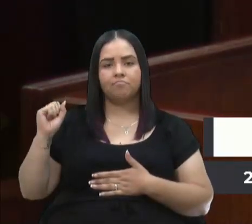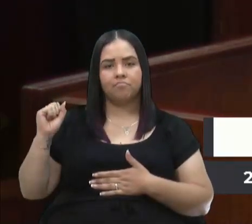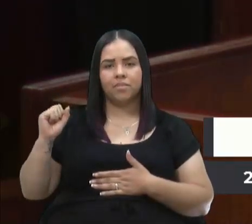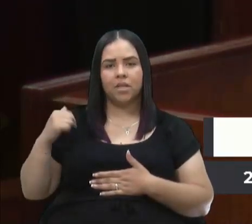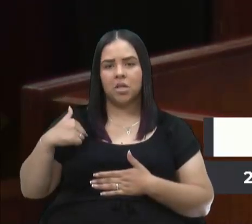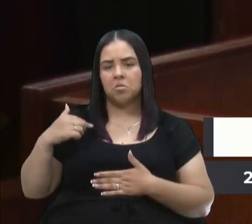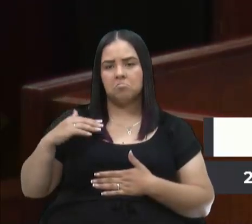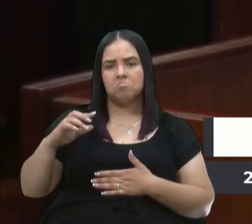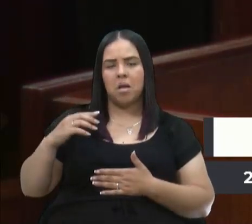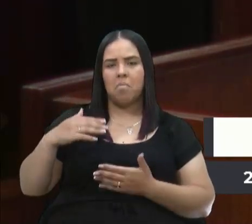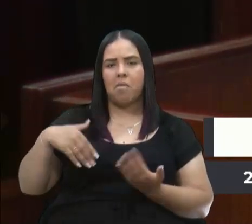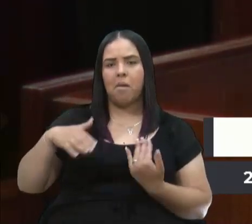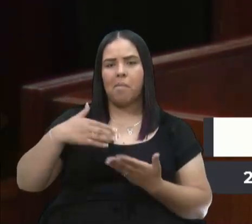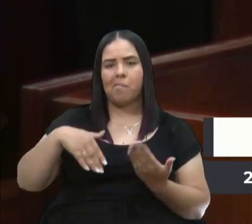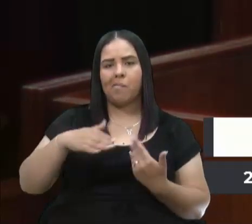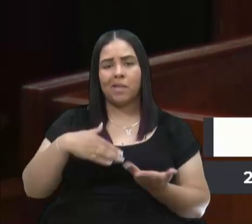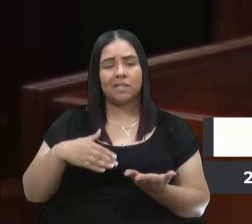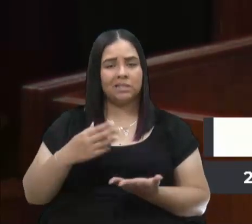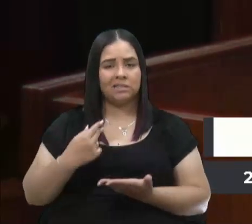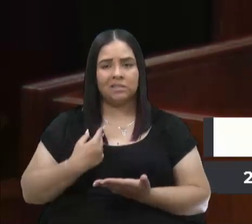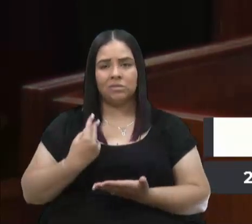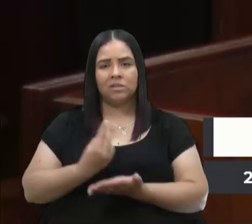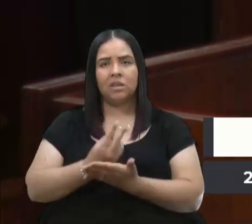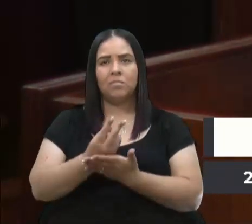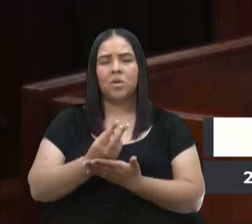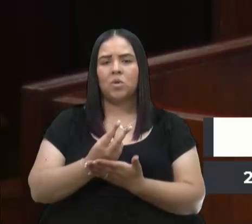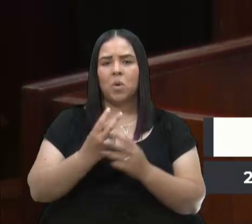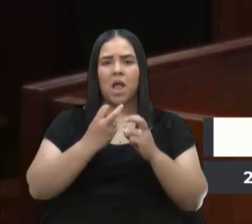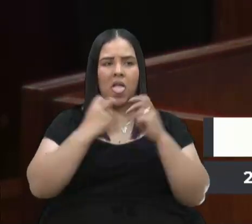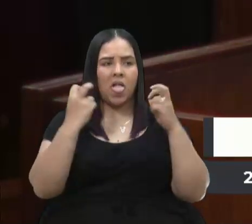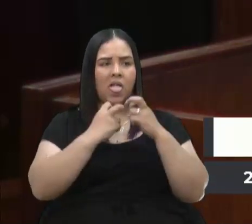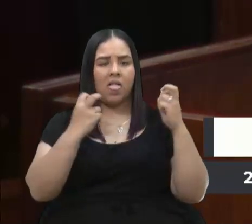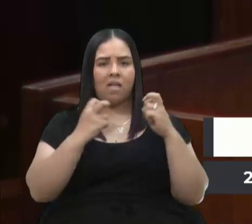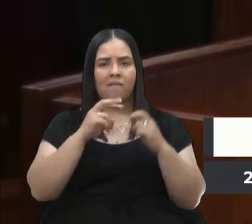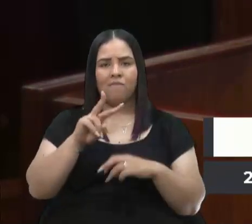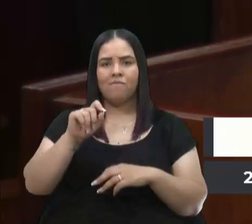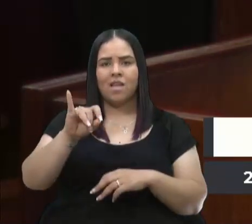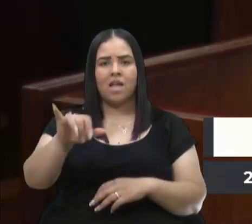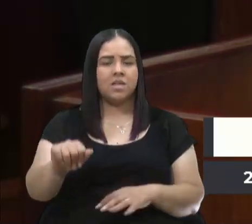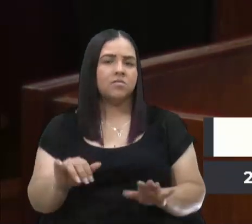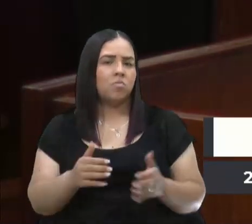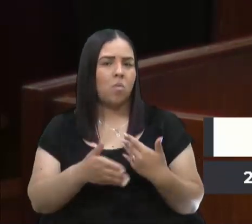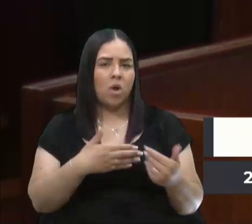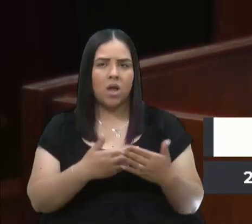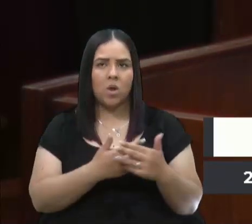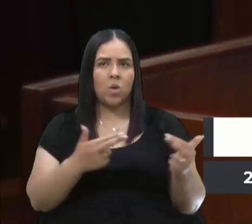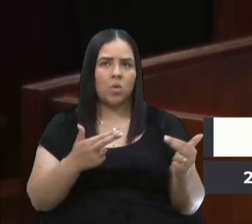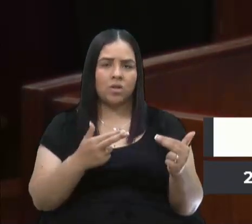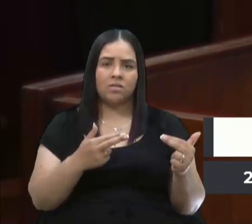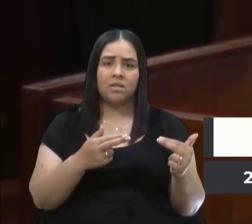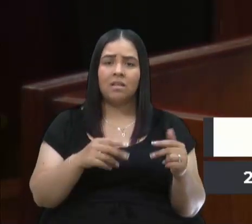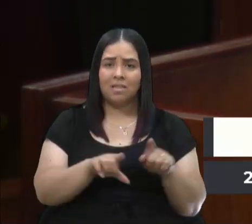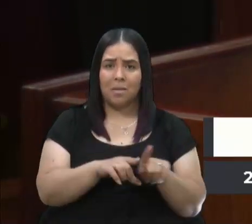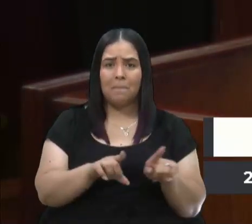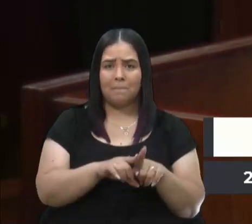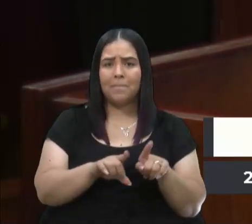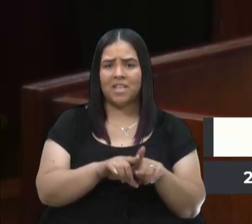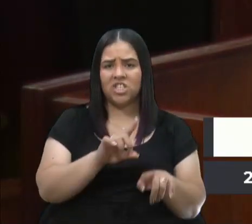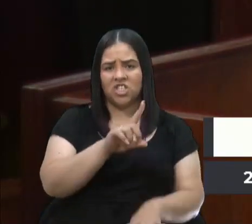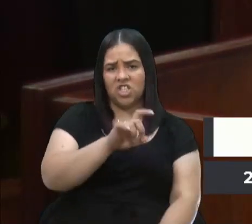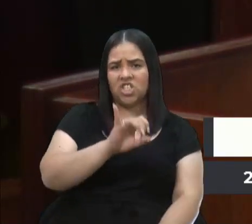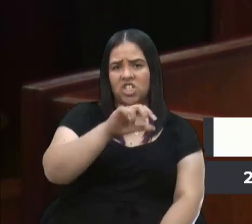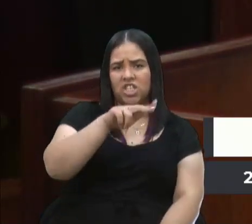meias palavras, como eu sempre faço, com vaia, com grito ou com qualquer coisa, com xingamento em algum momento, eu